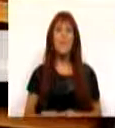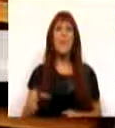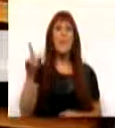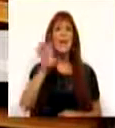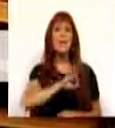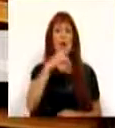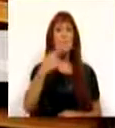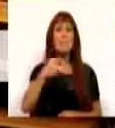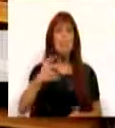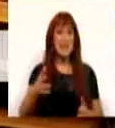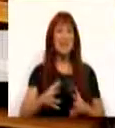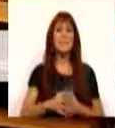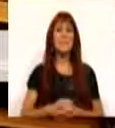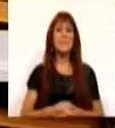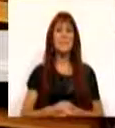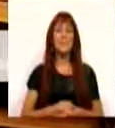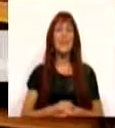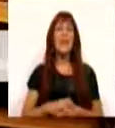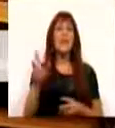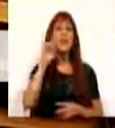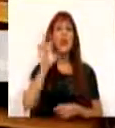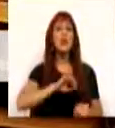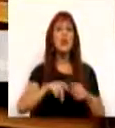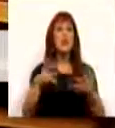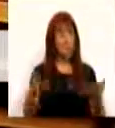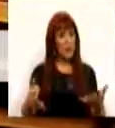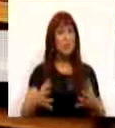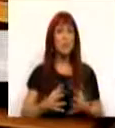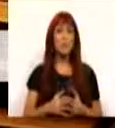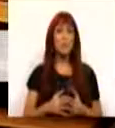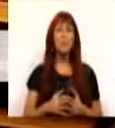Senhora Presidente, senhoras e senhores deputados.